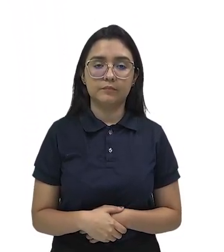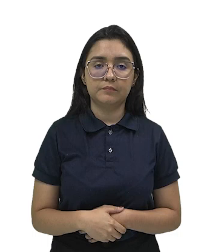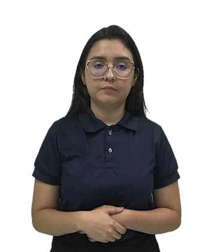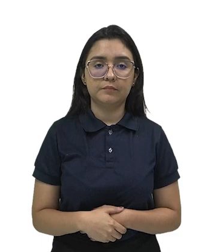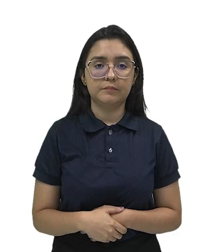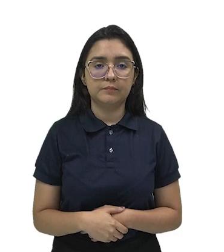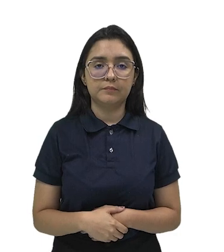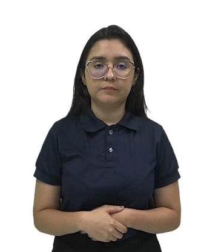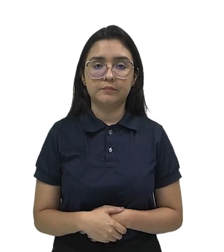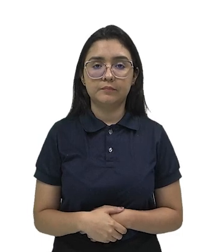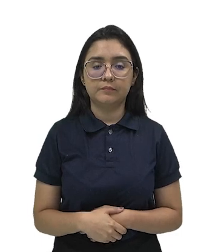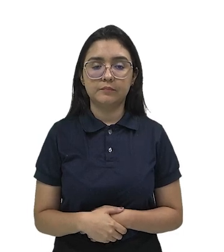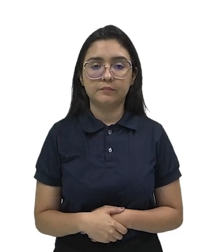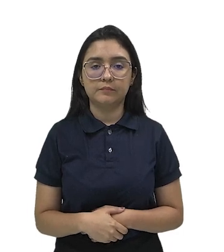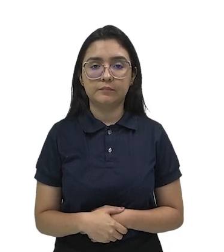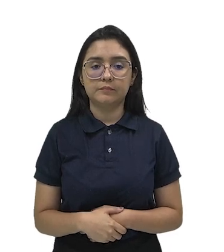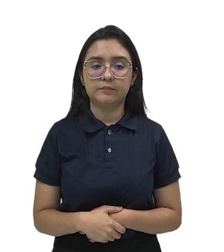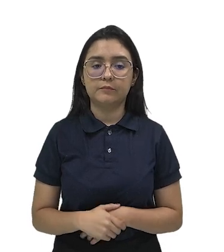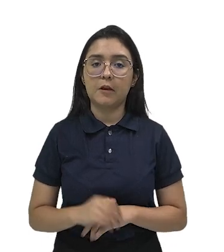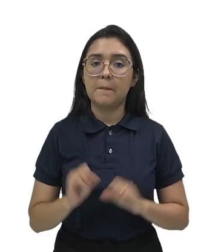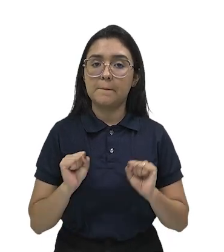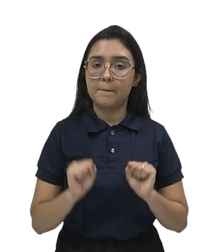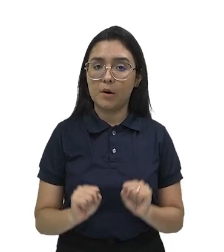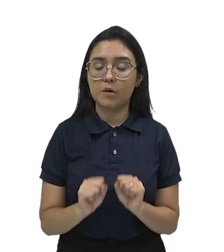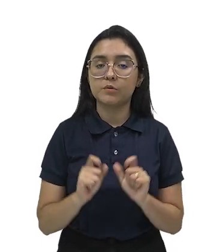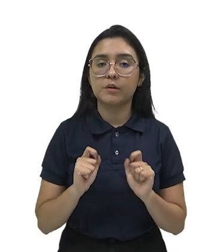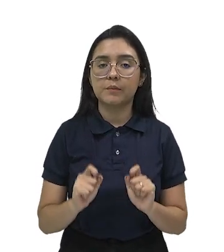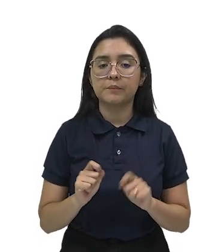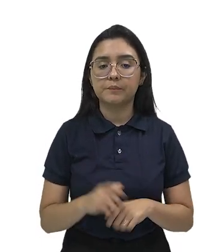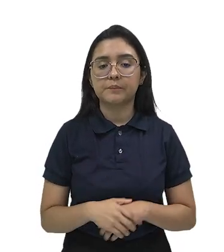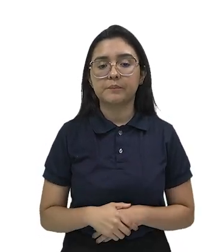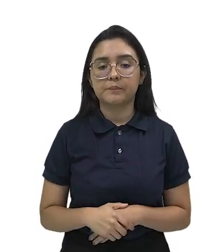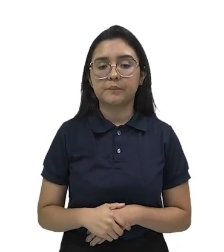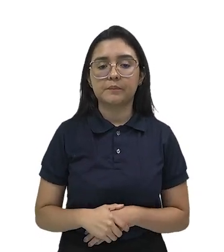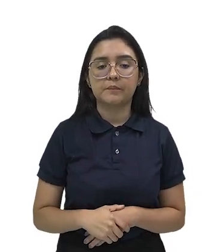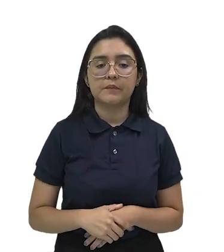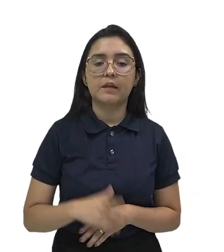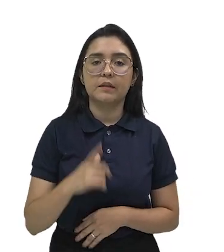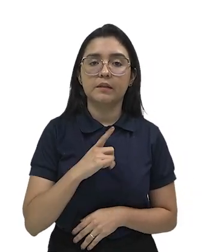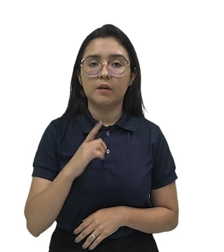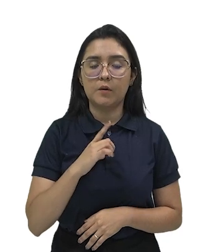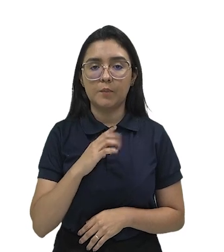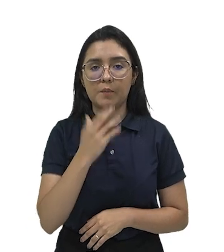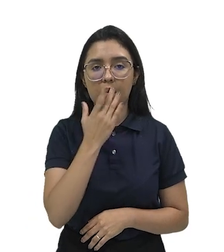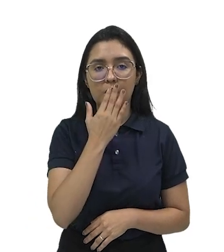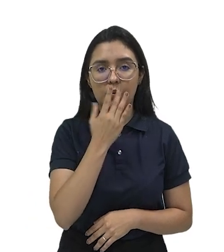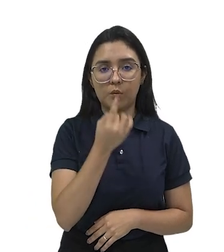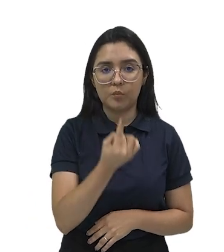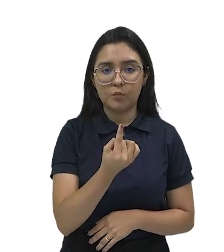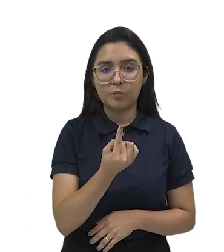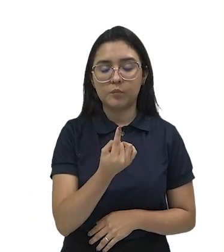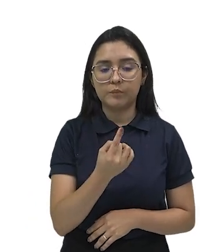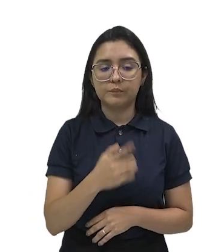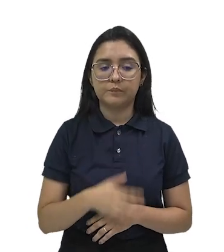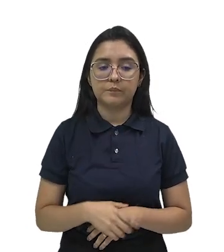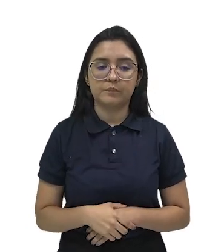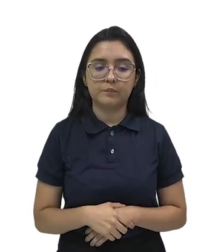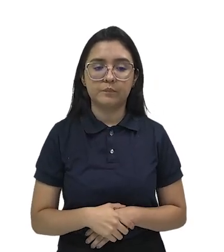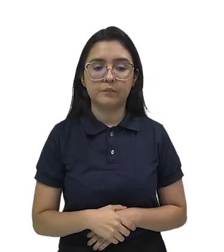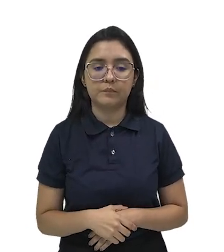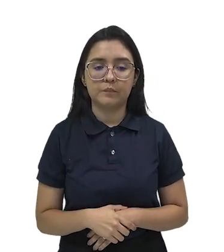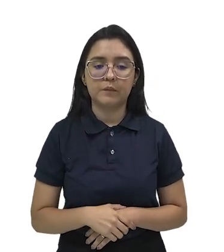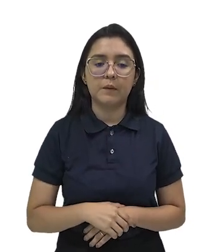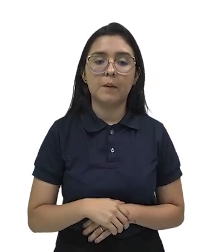ele poderá ter, ó. Eu posso dizer que ele vai ter uma cor 1, eu tenho 12.